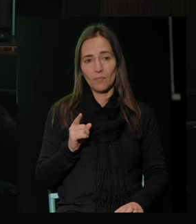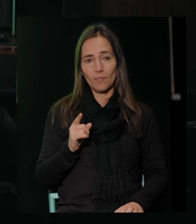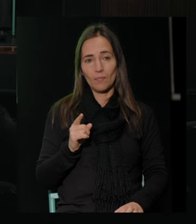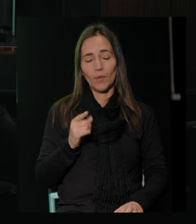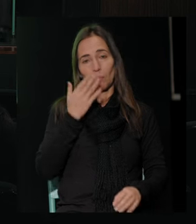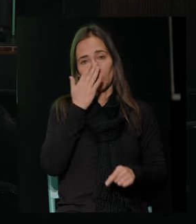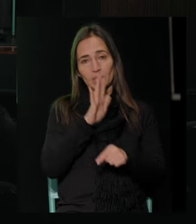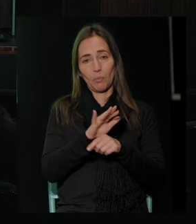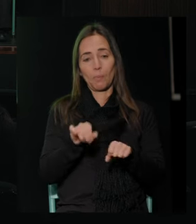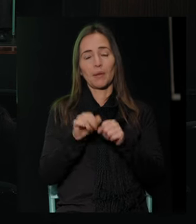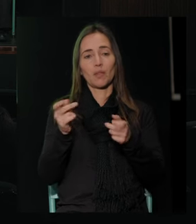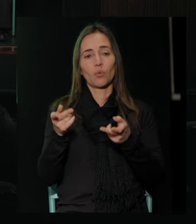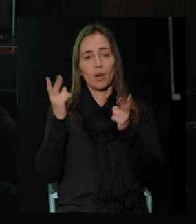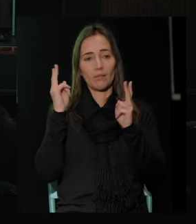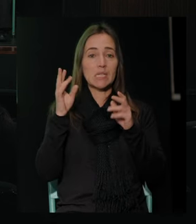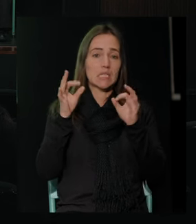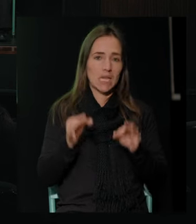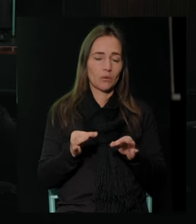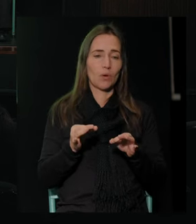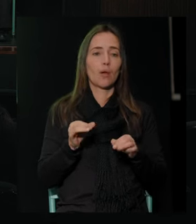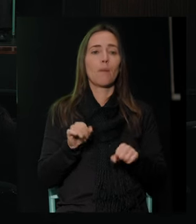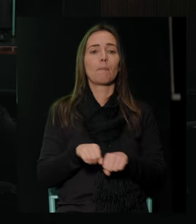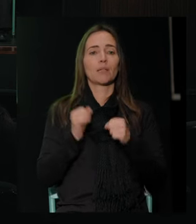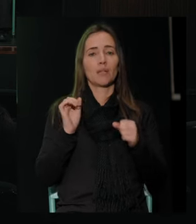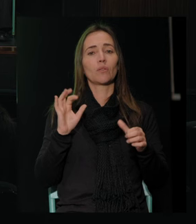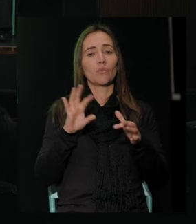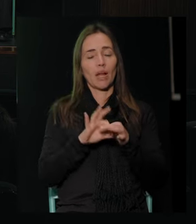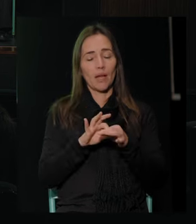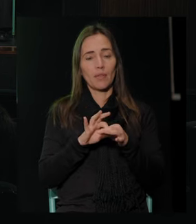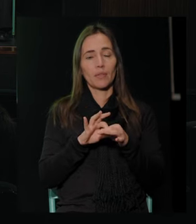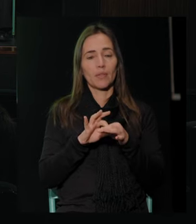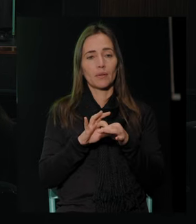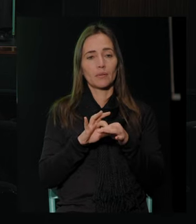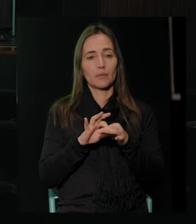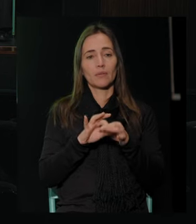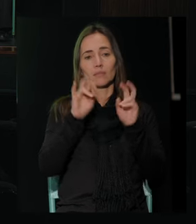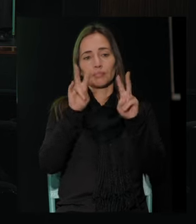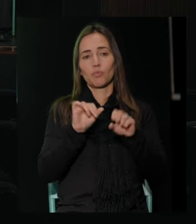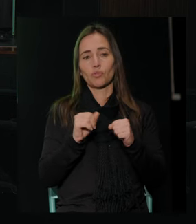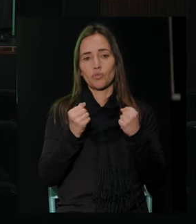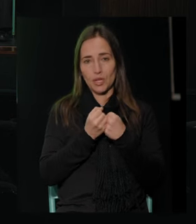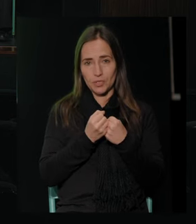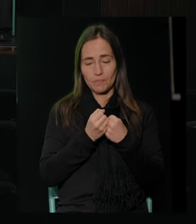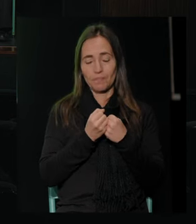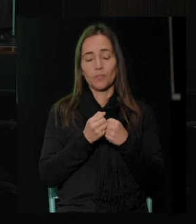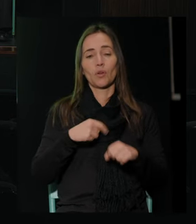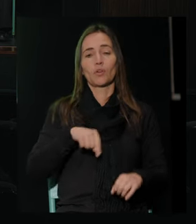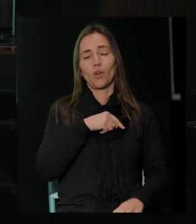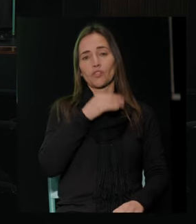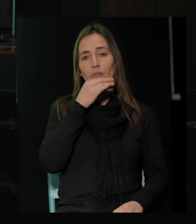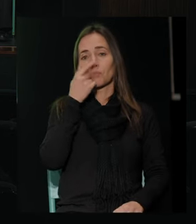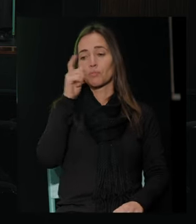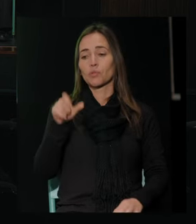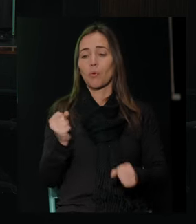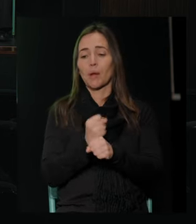Por exemplo, o LIVRE, claramente é um partido que está ligado às questões sociais, por exemplo. Sim. Quando nós falamos com alguém que